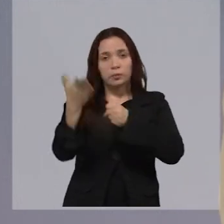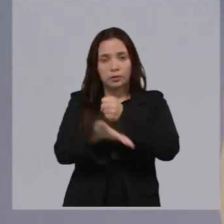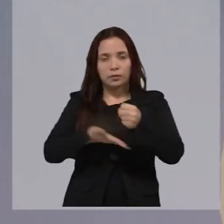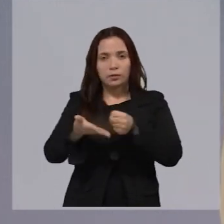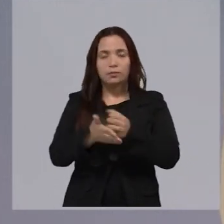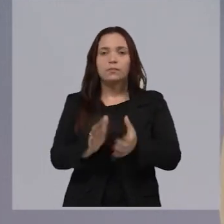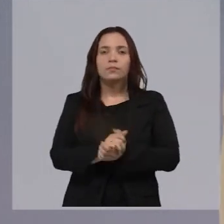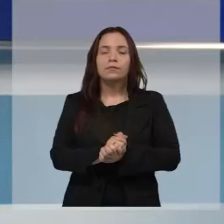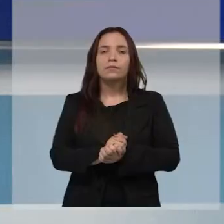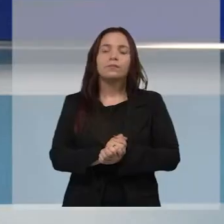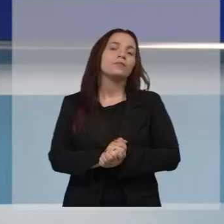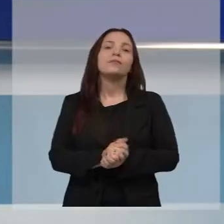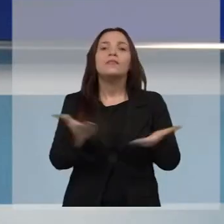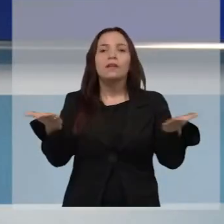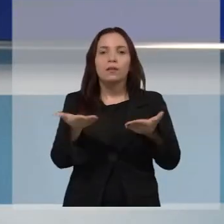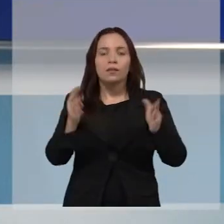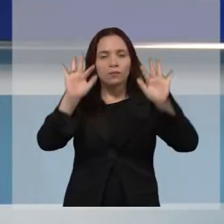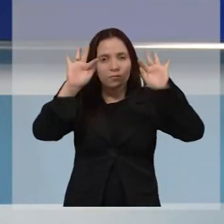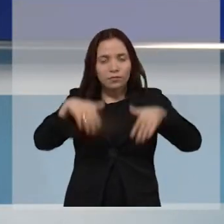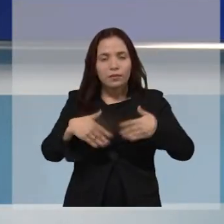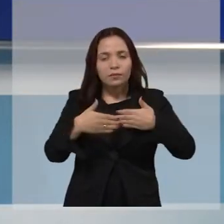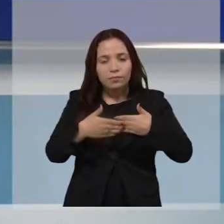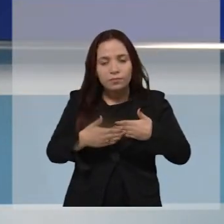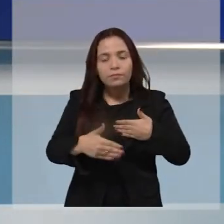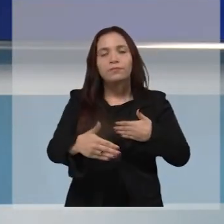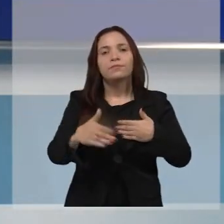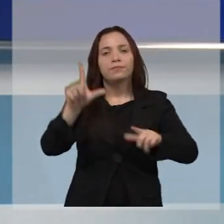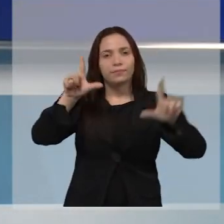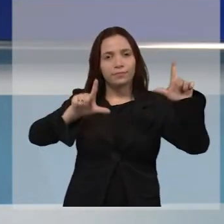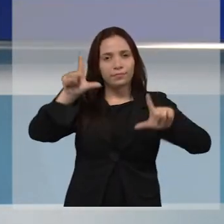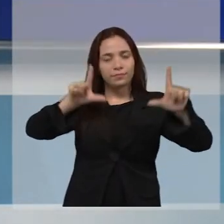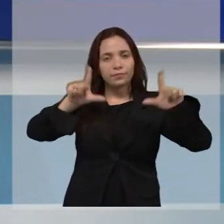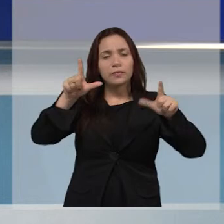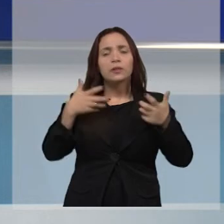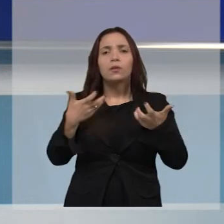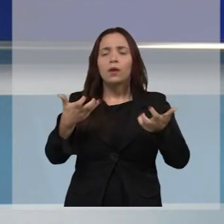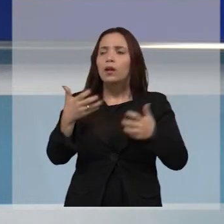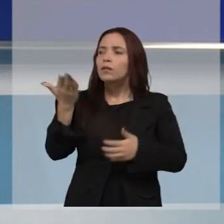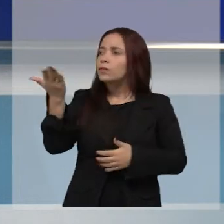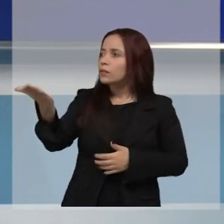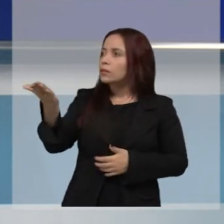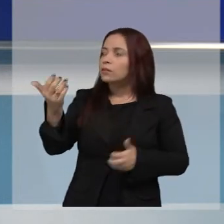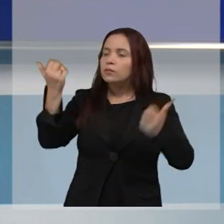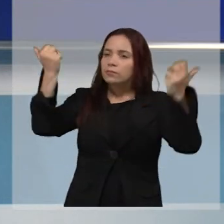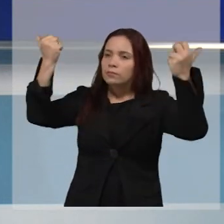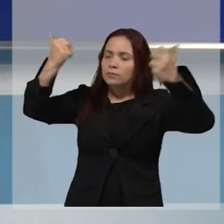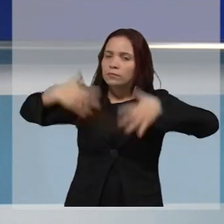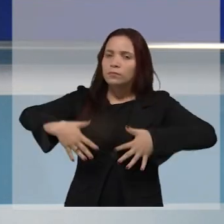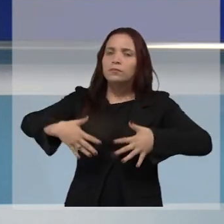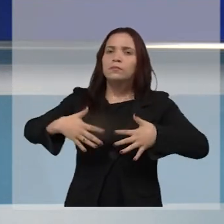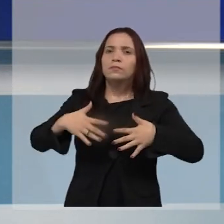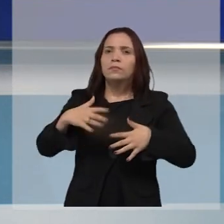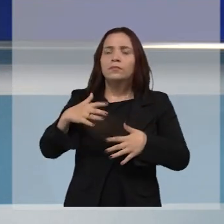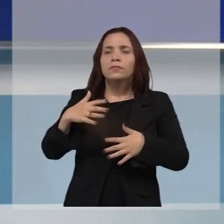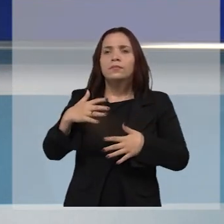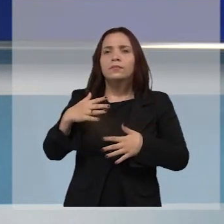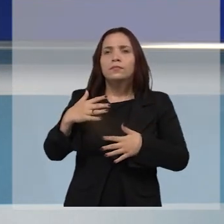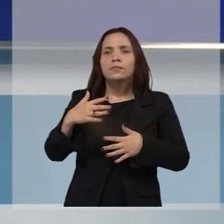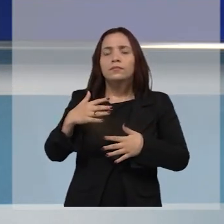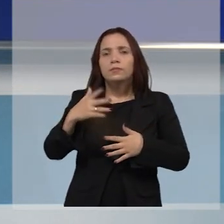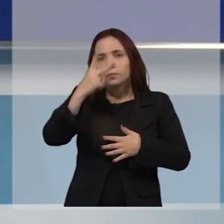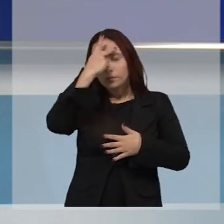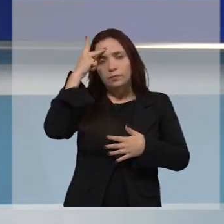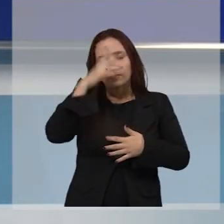base de tudo isso. Nós estamos já finalizando o programa, doutora Lídia. Eu gostaria que a senhora fizesse aqui para o